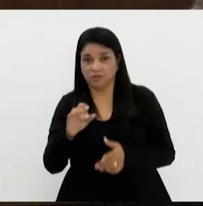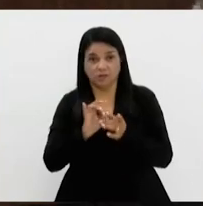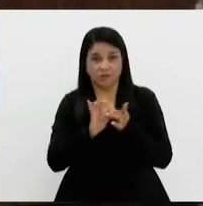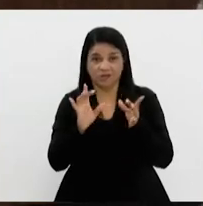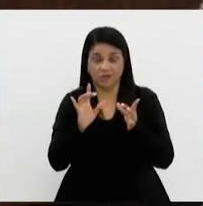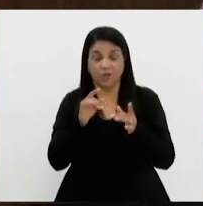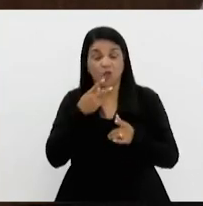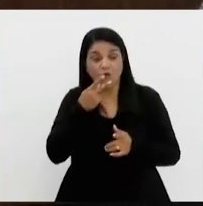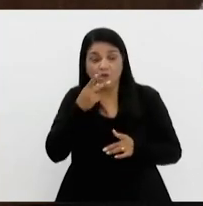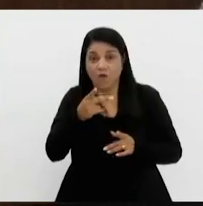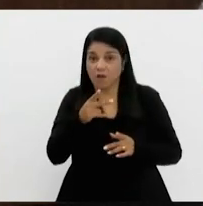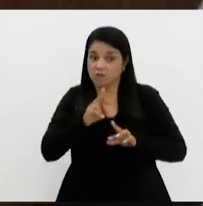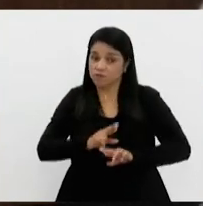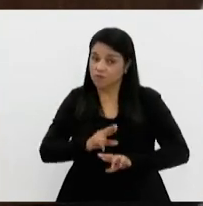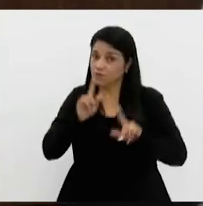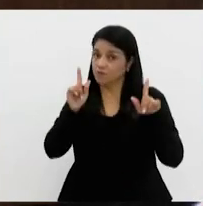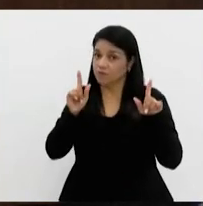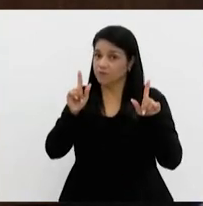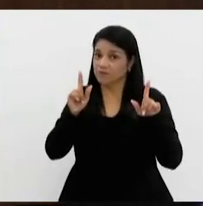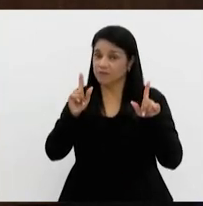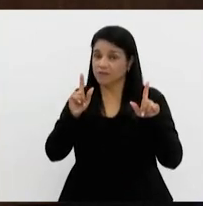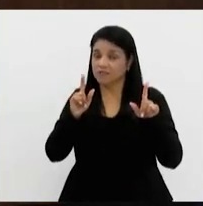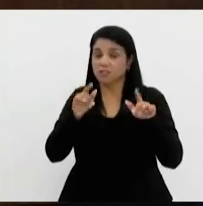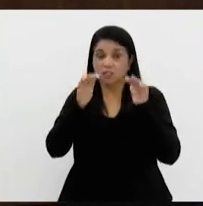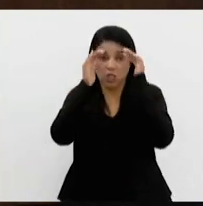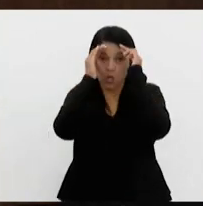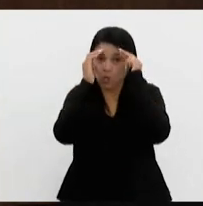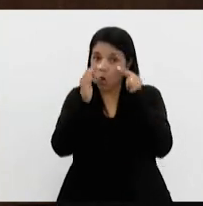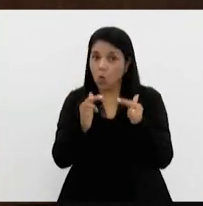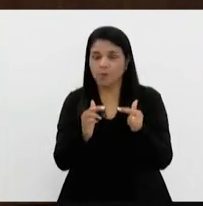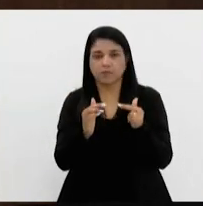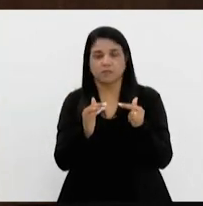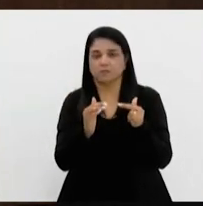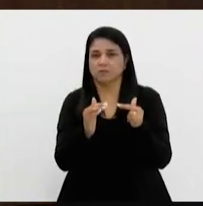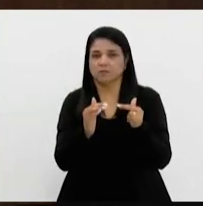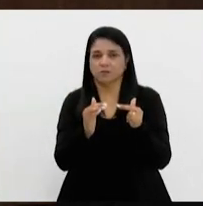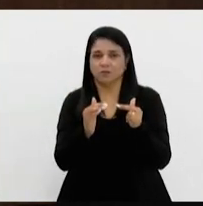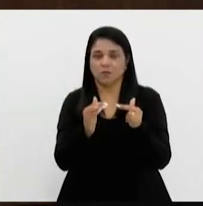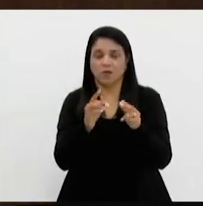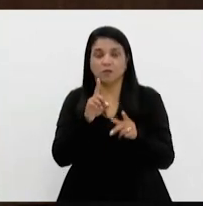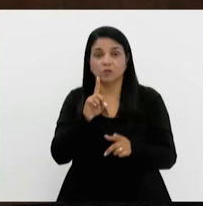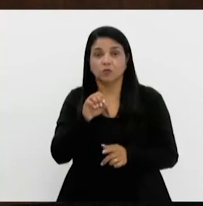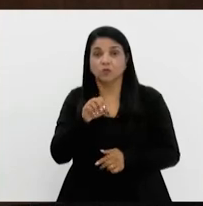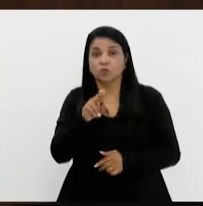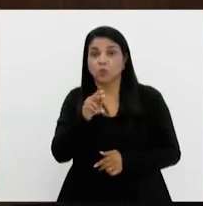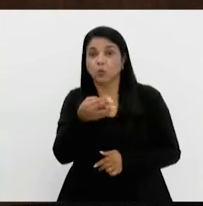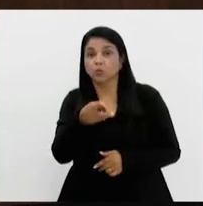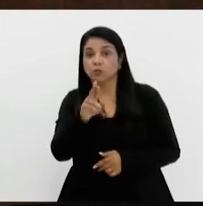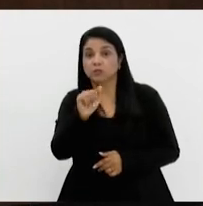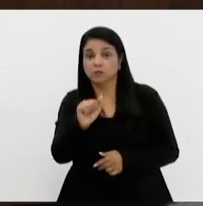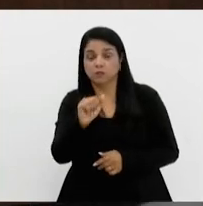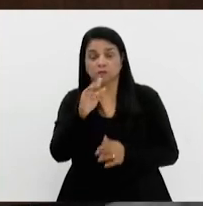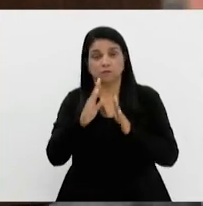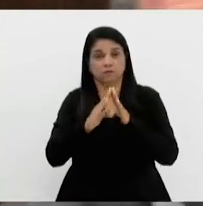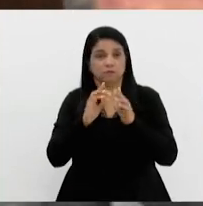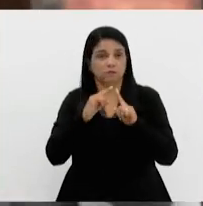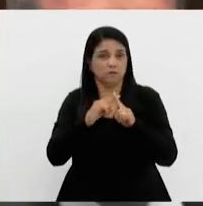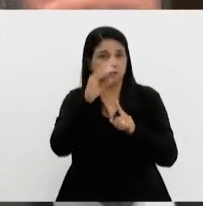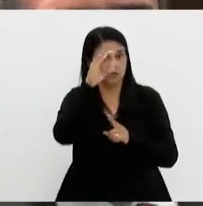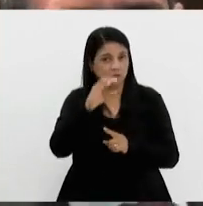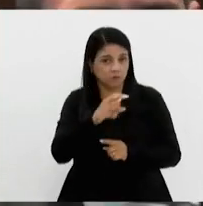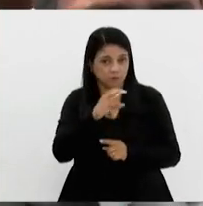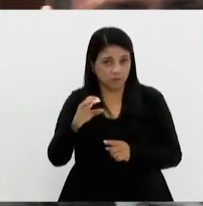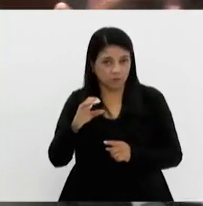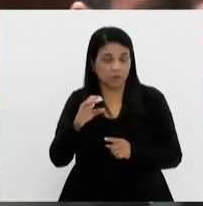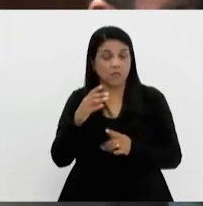está frontalmente em desobediência à doutrina da Igreja Católica quem adere à teologia